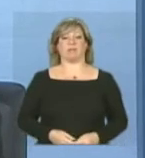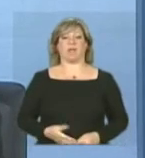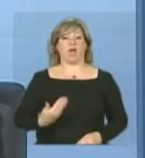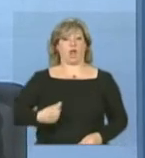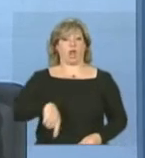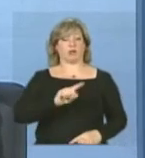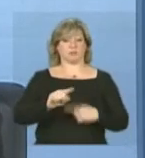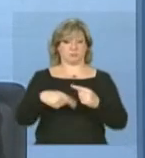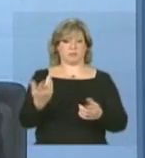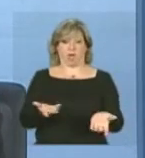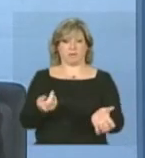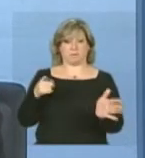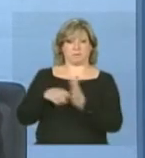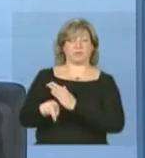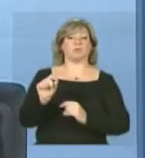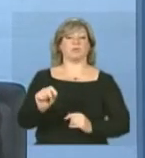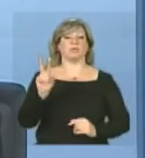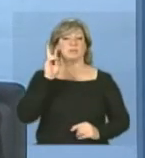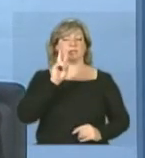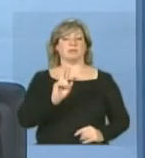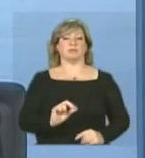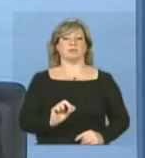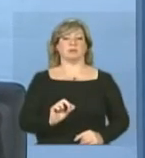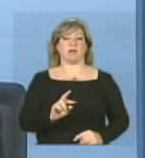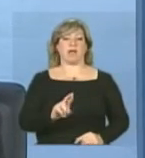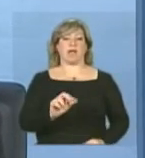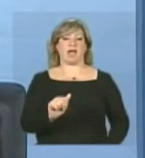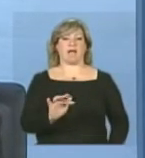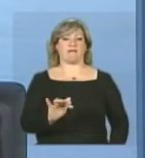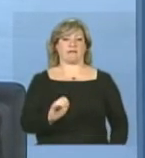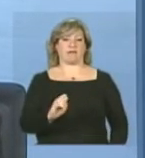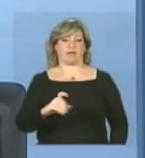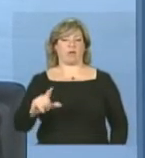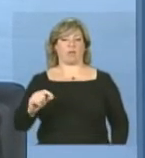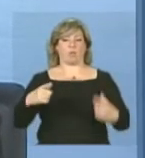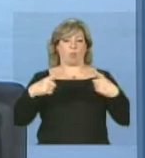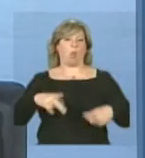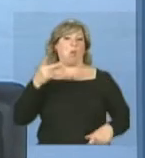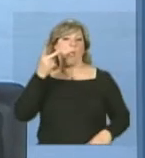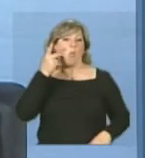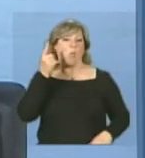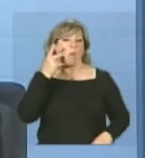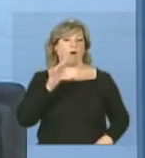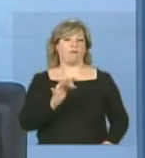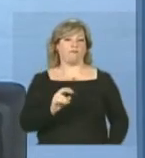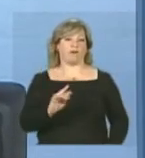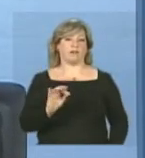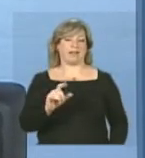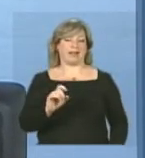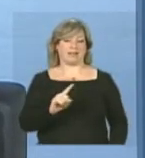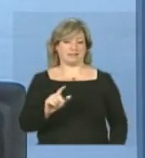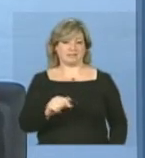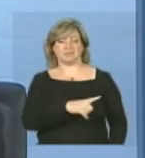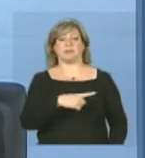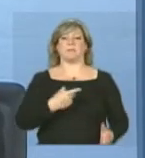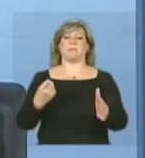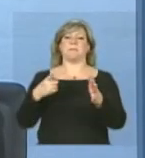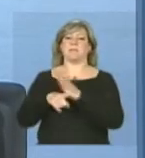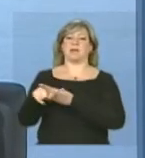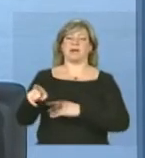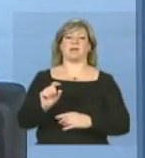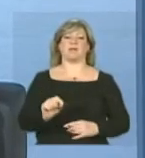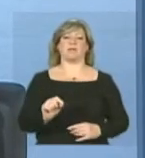próxima pergunta é de Rafael Marques, de Fortaleza. Ele diz para você, Juan, como será